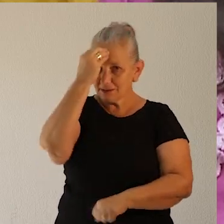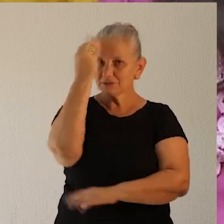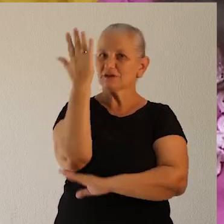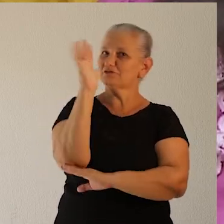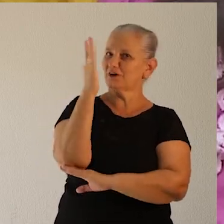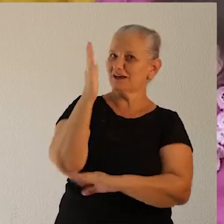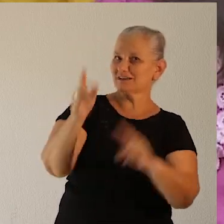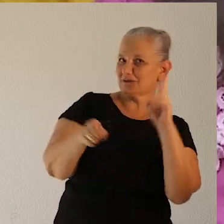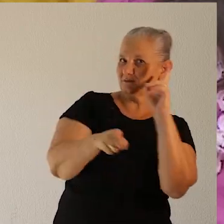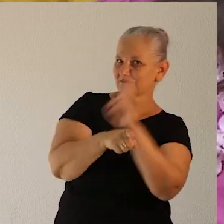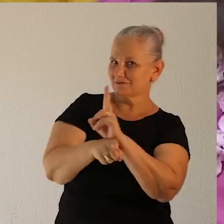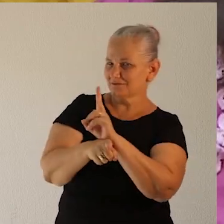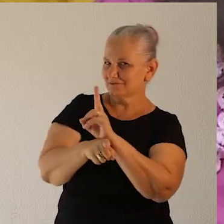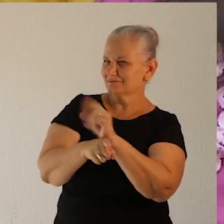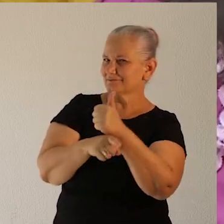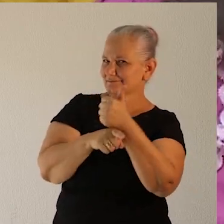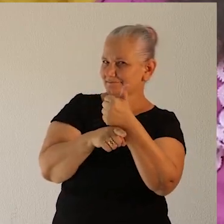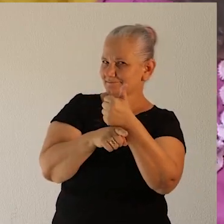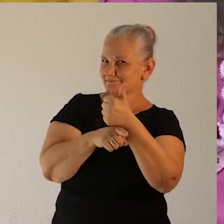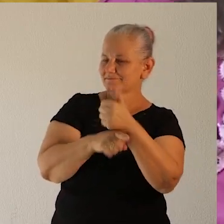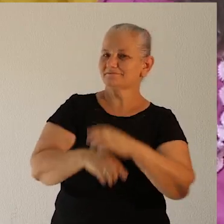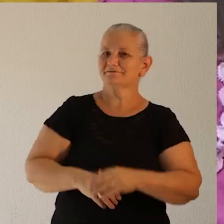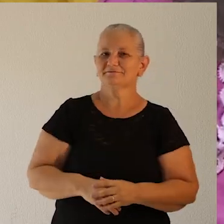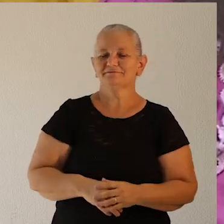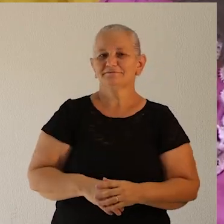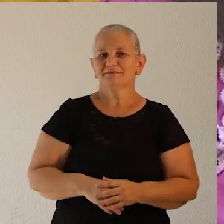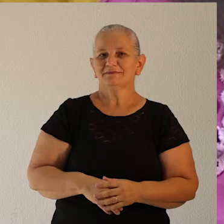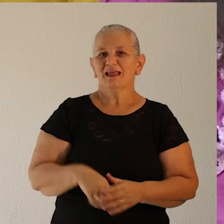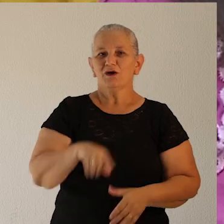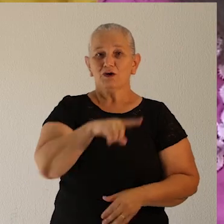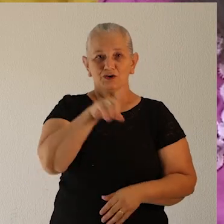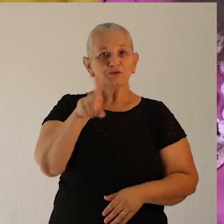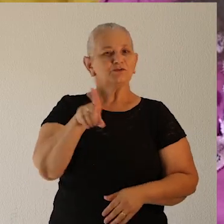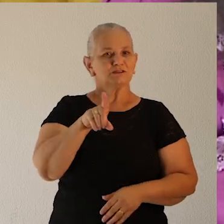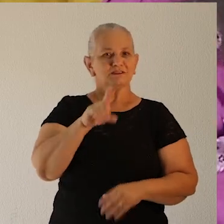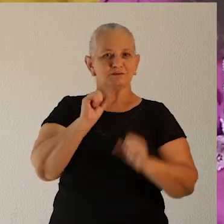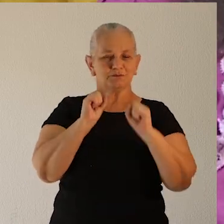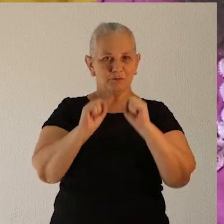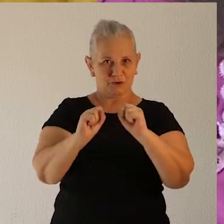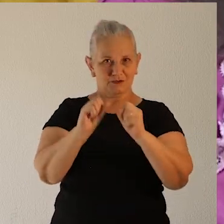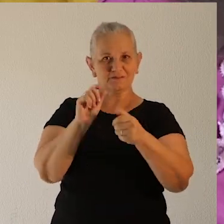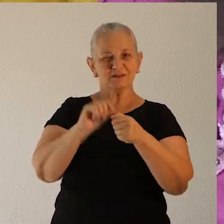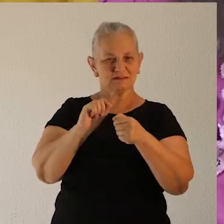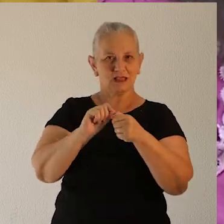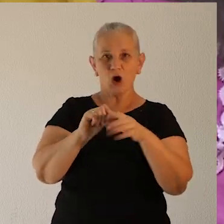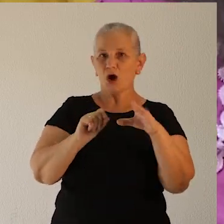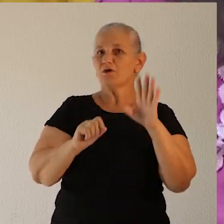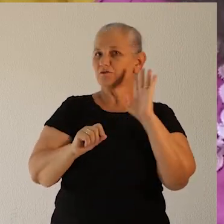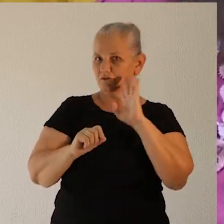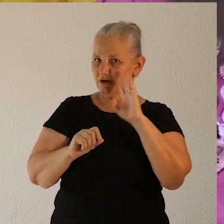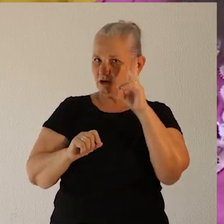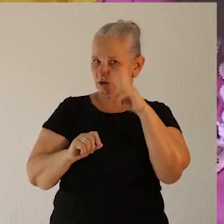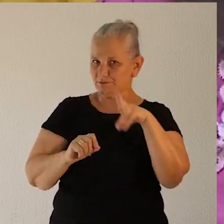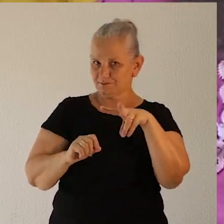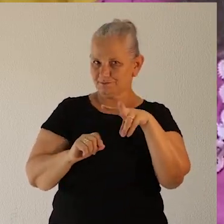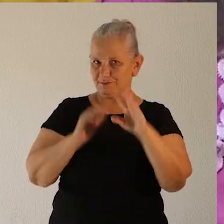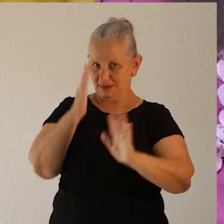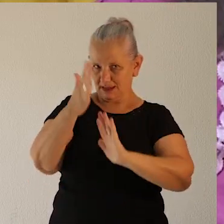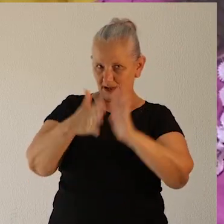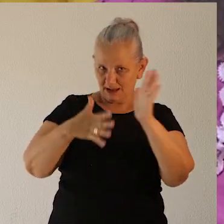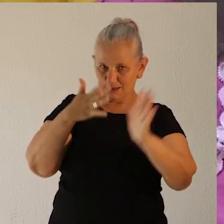o guardião, né? Sabe o que vocês podem fazer? Vocês ouviram essa música.